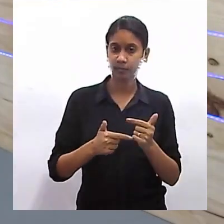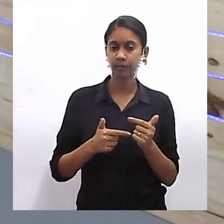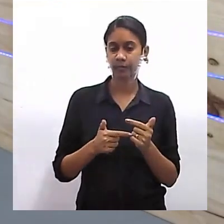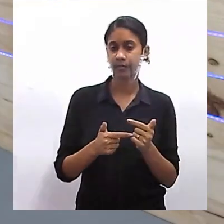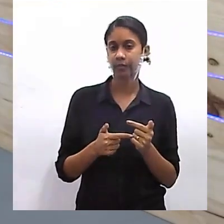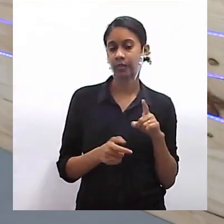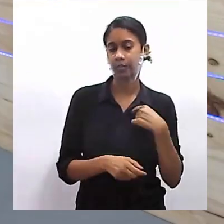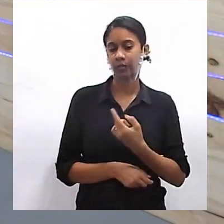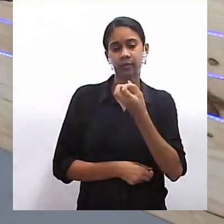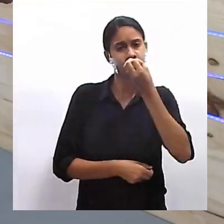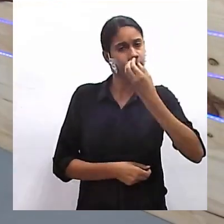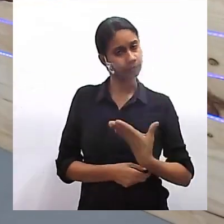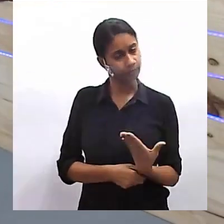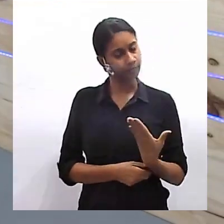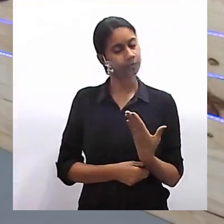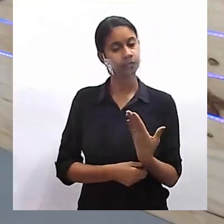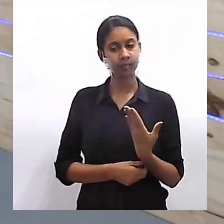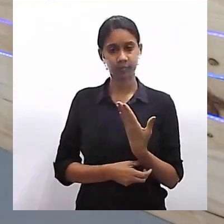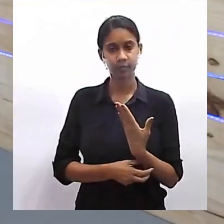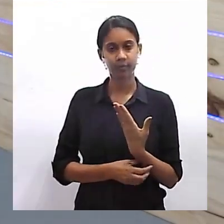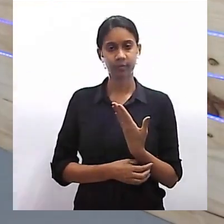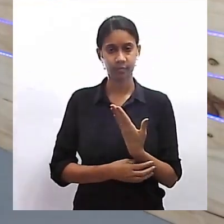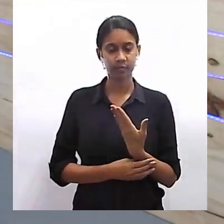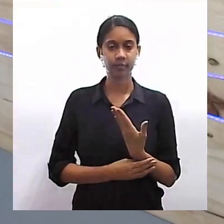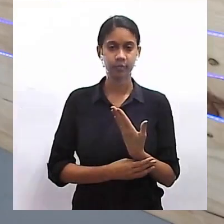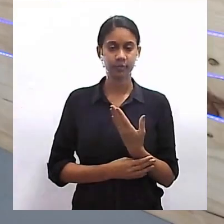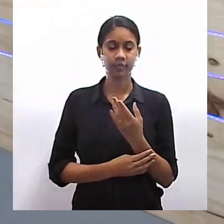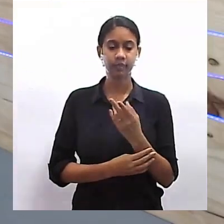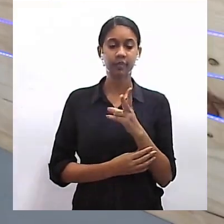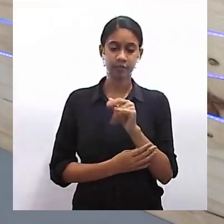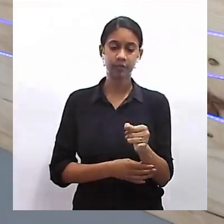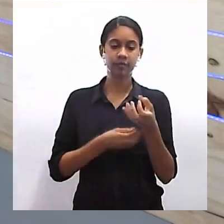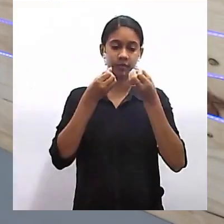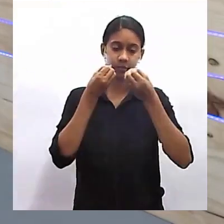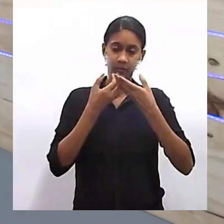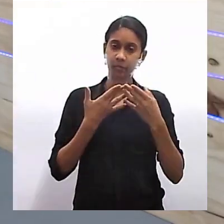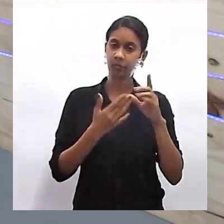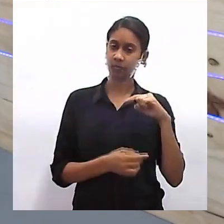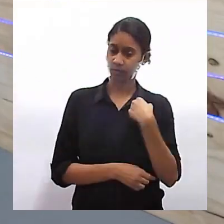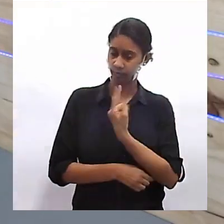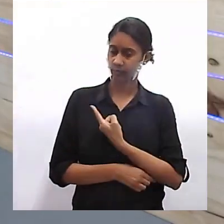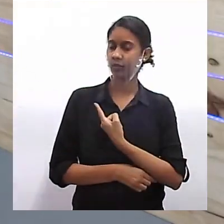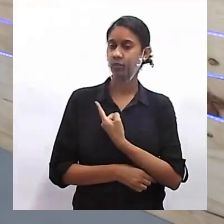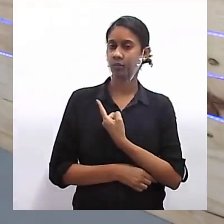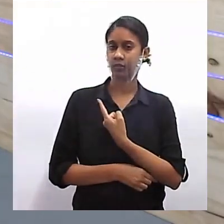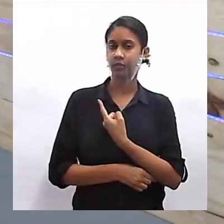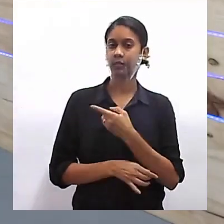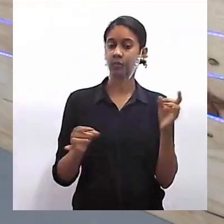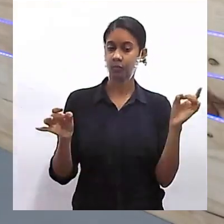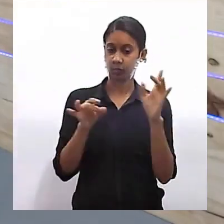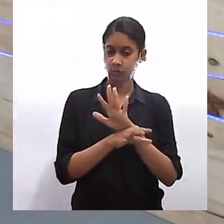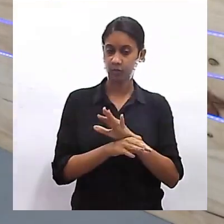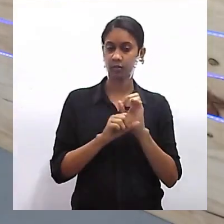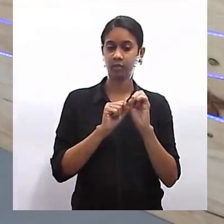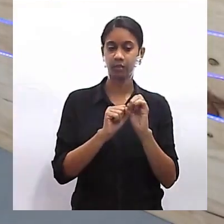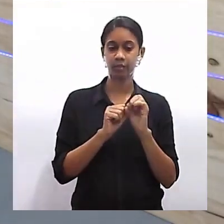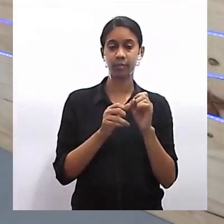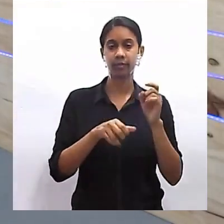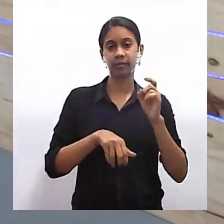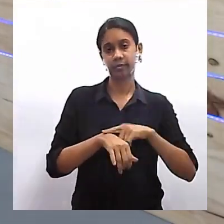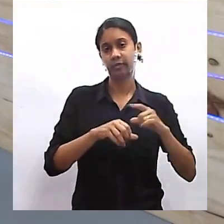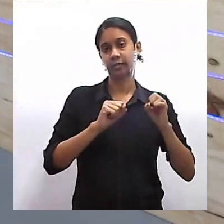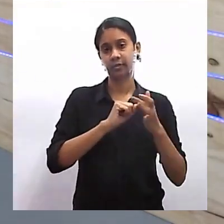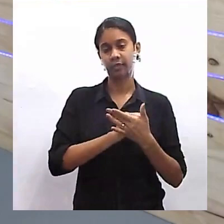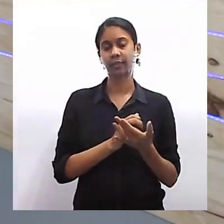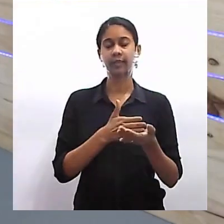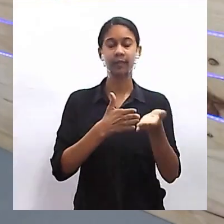está muito bem, a pandemia vai deixar esse legado muito ótimo pra gente quando ela passar, tá? E é isso aí, pessoal. Muito obrigado